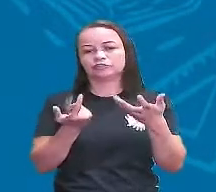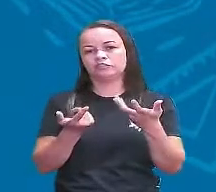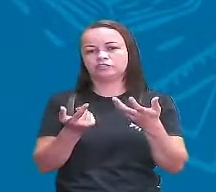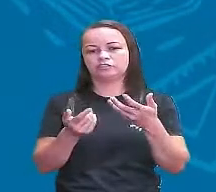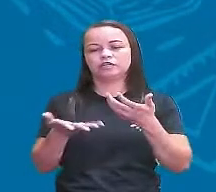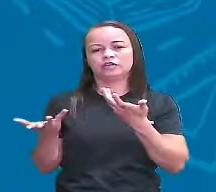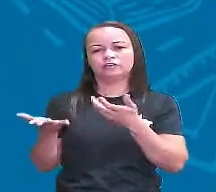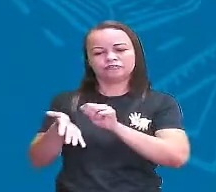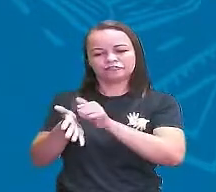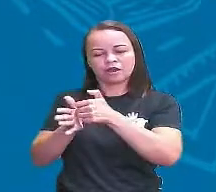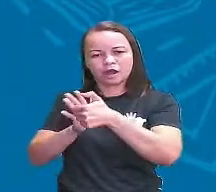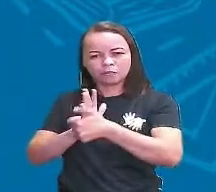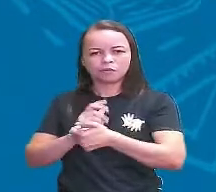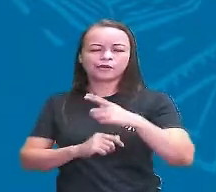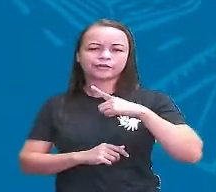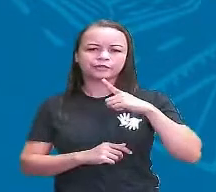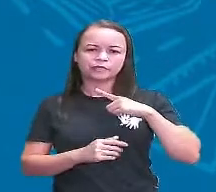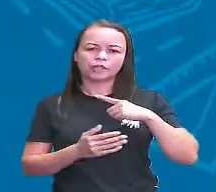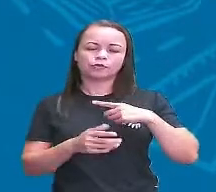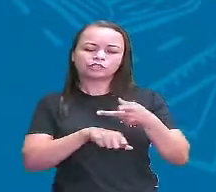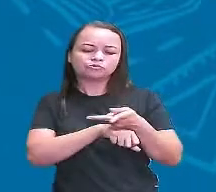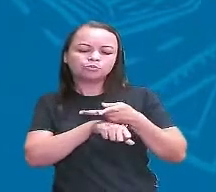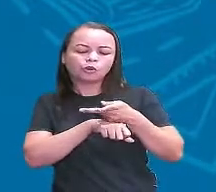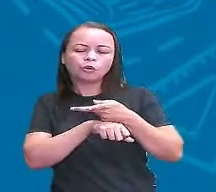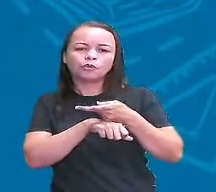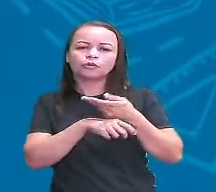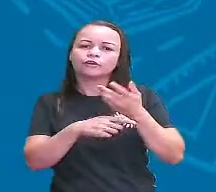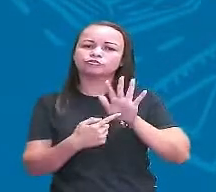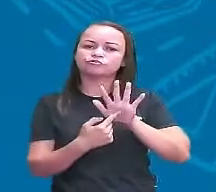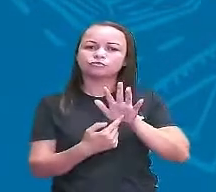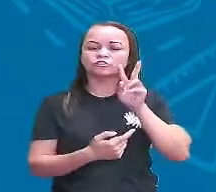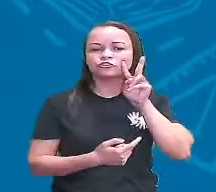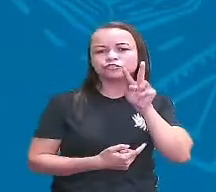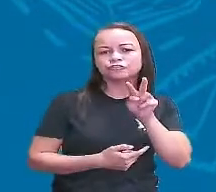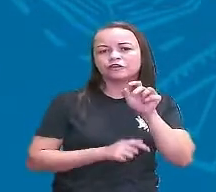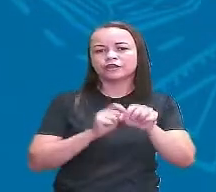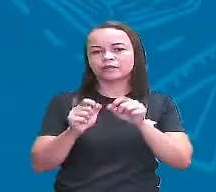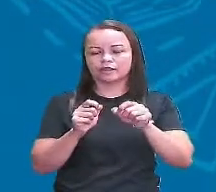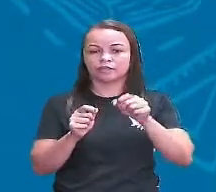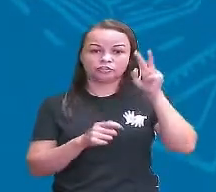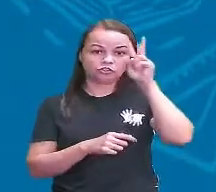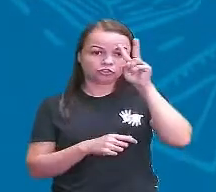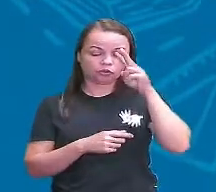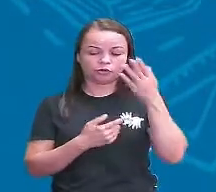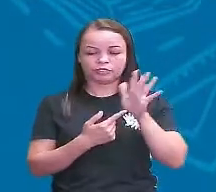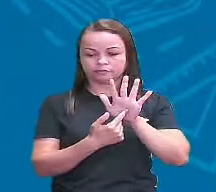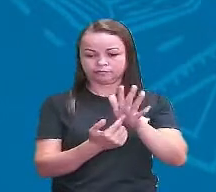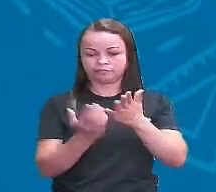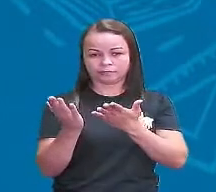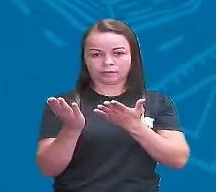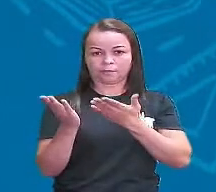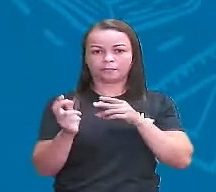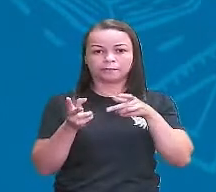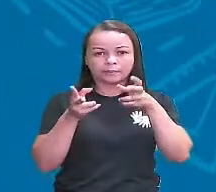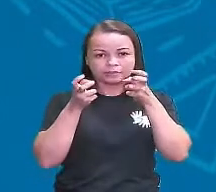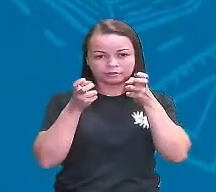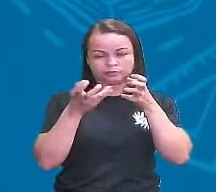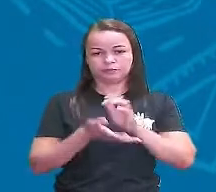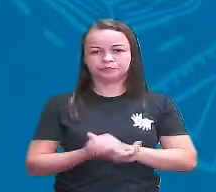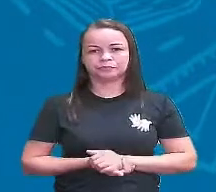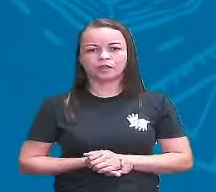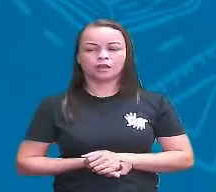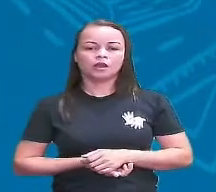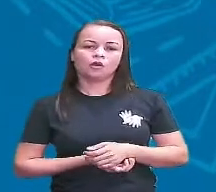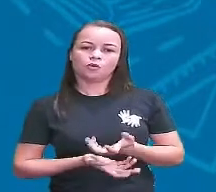aqueles textos de fábulas, a gente vê bastante historinhas sobre alguns desses aqui, percebam só. Os mais